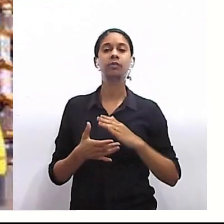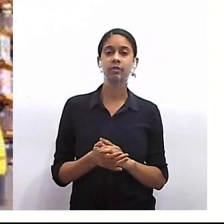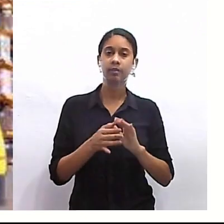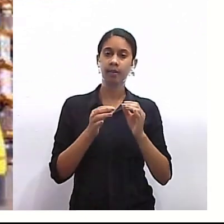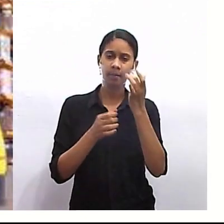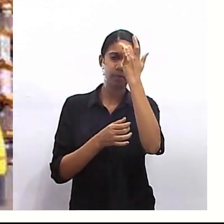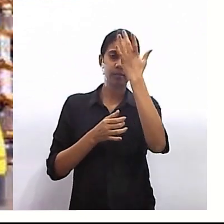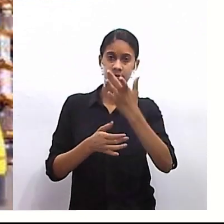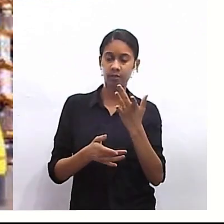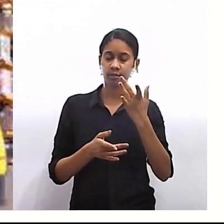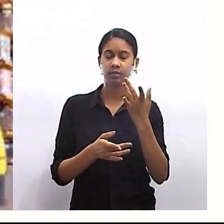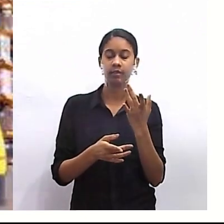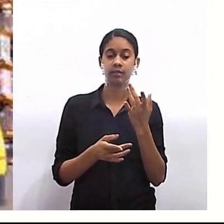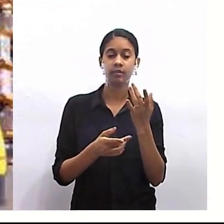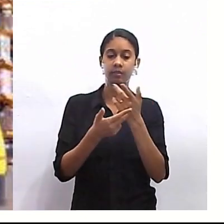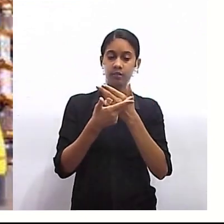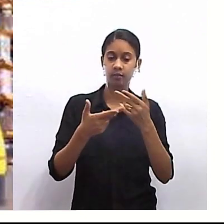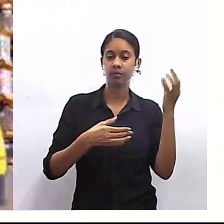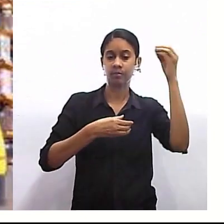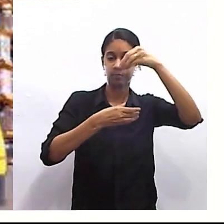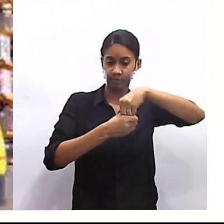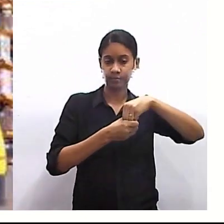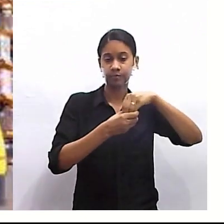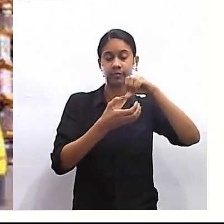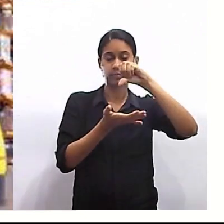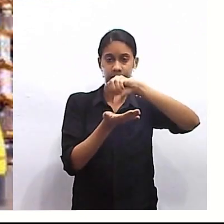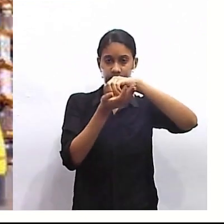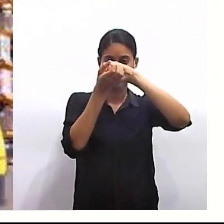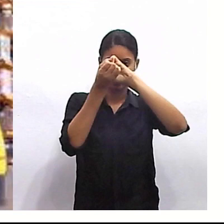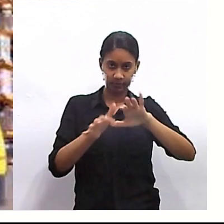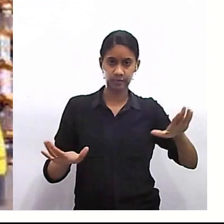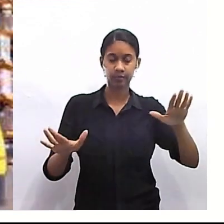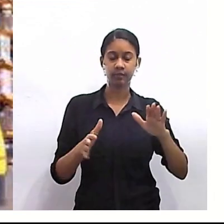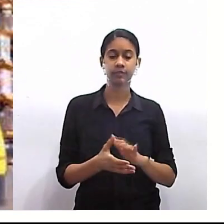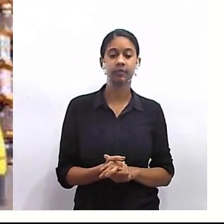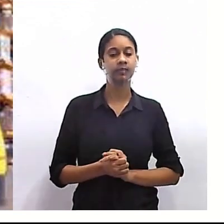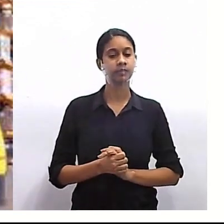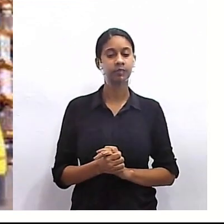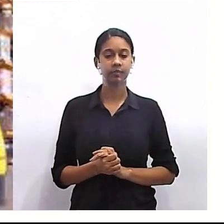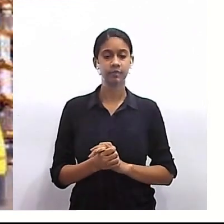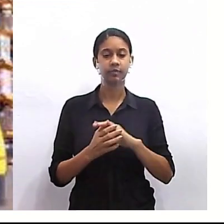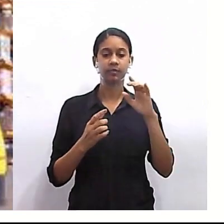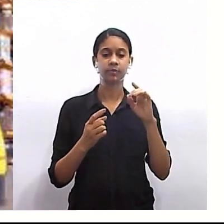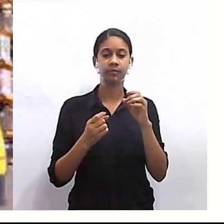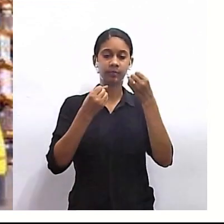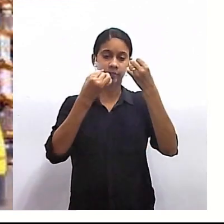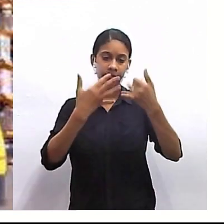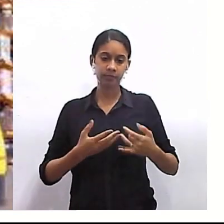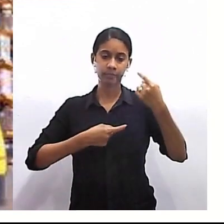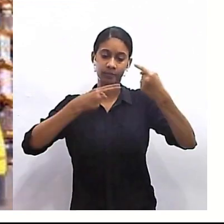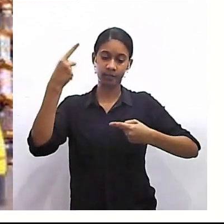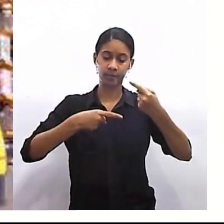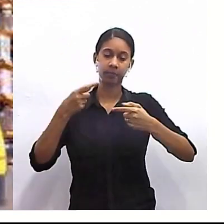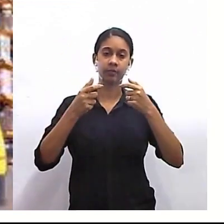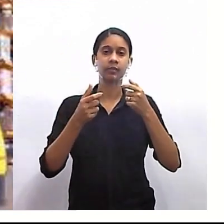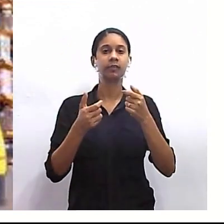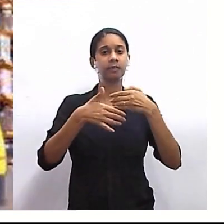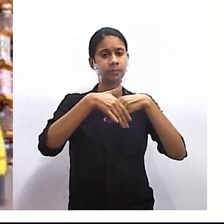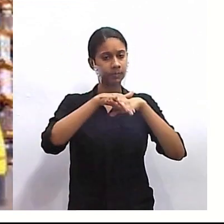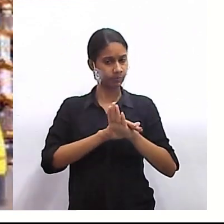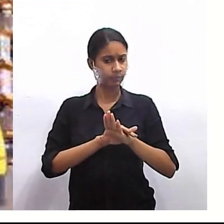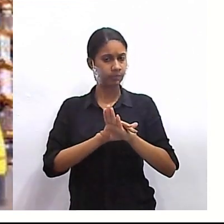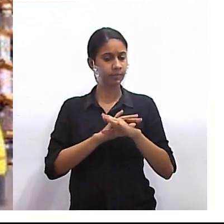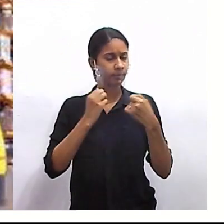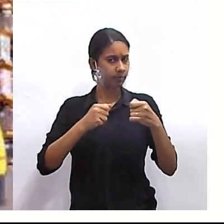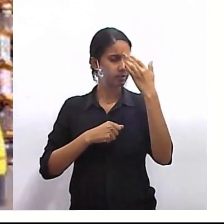de expedição dentro do CD. Definição das políticas de estoque. Eu preciso saber qual o